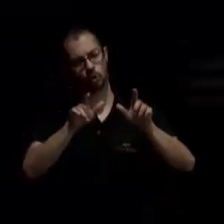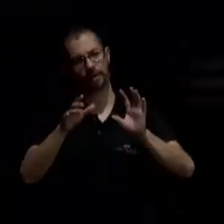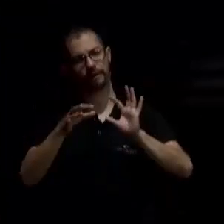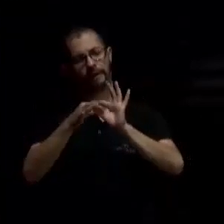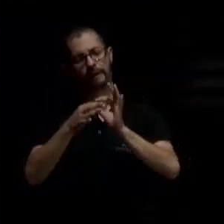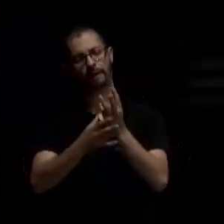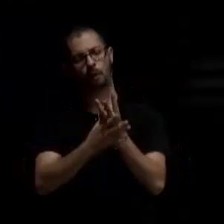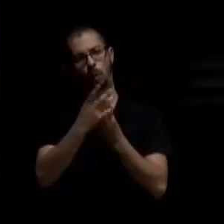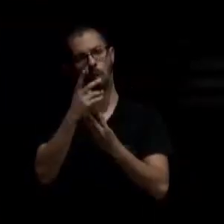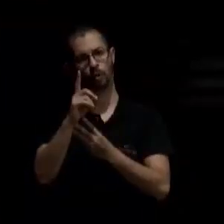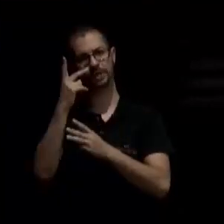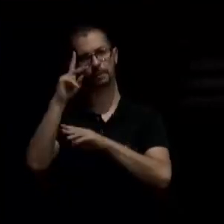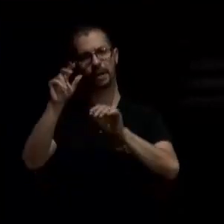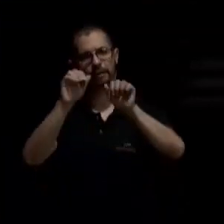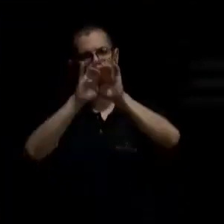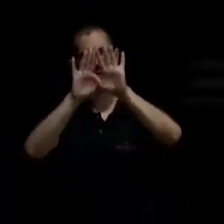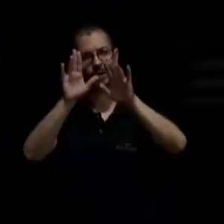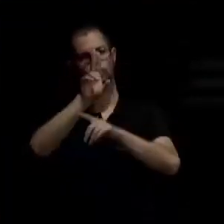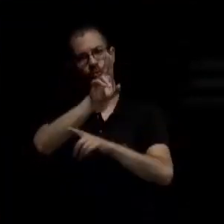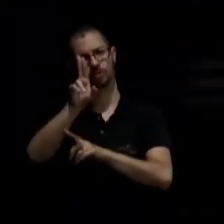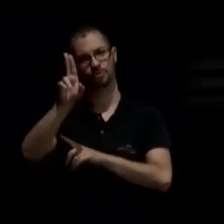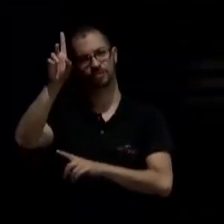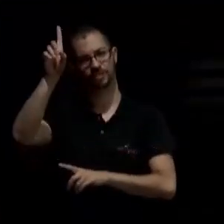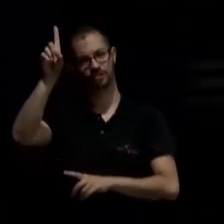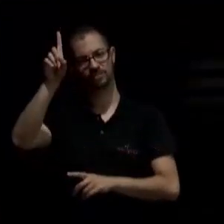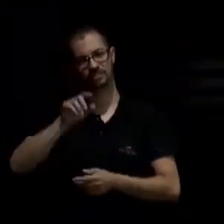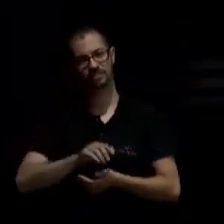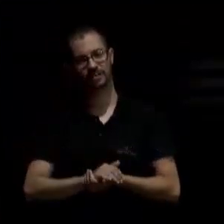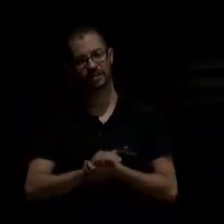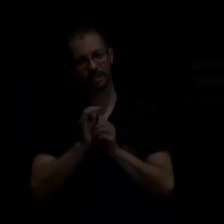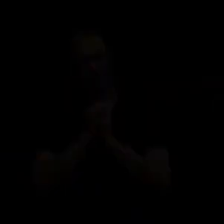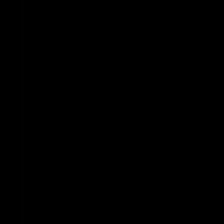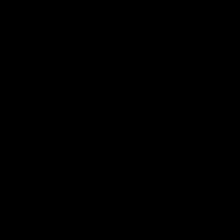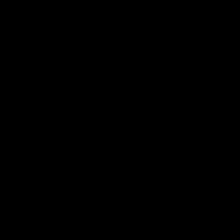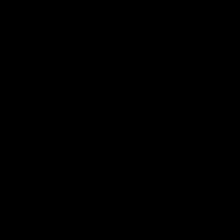une-nos para a glória do Teu nome. Amém.